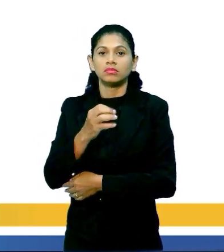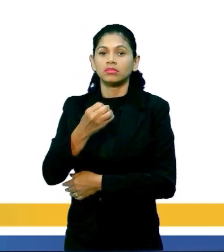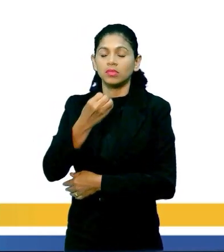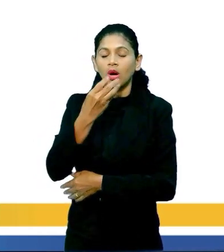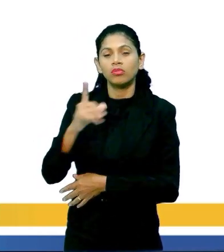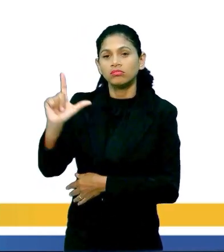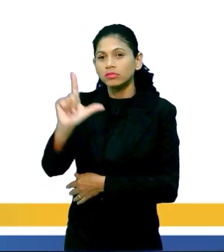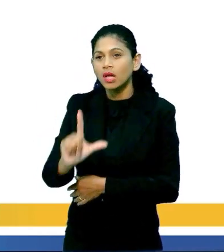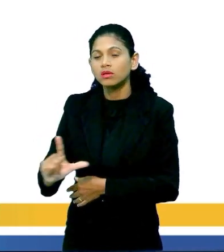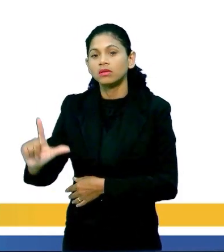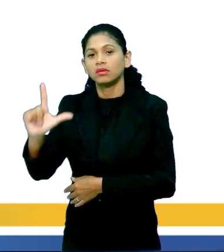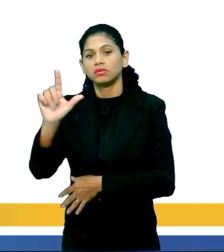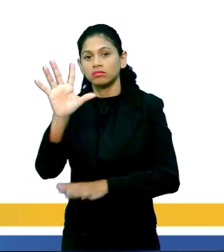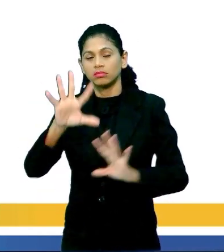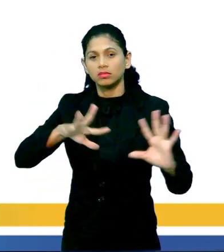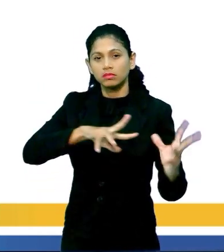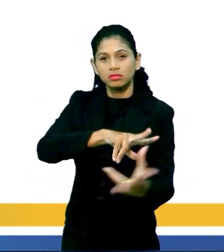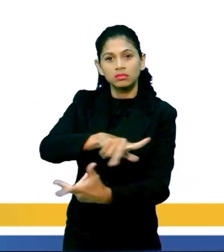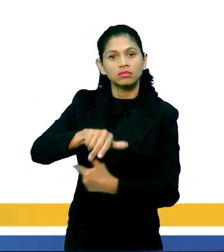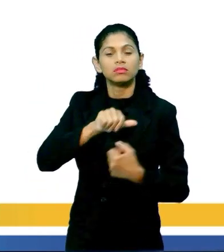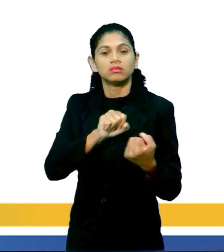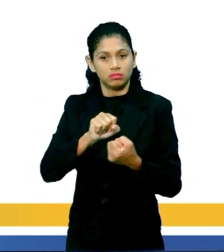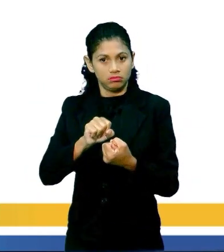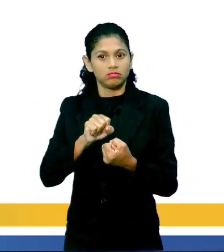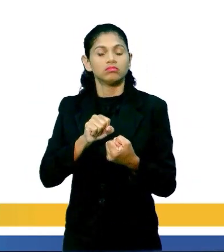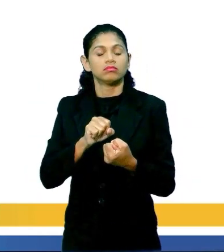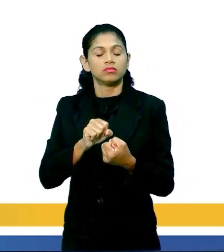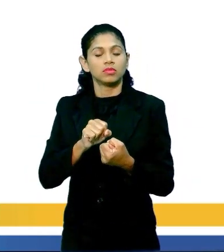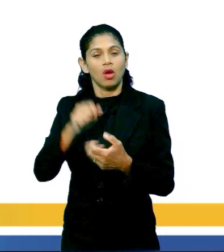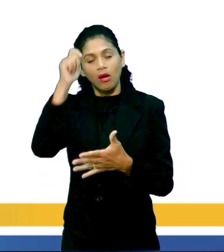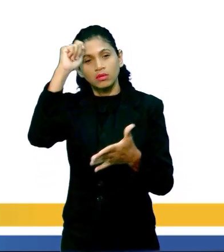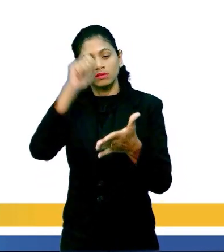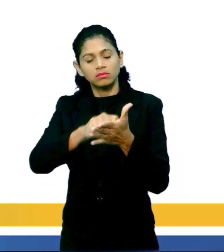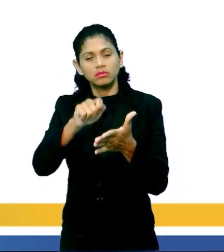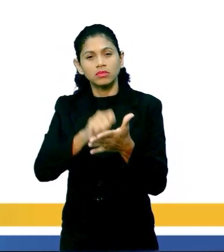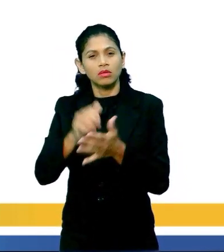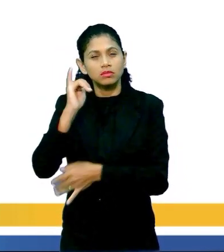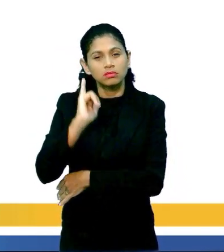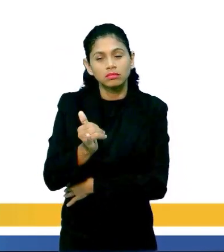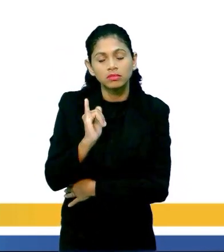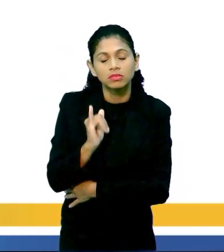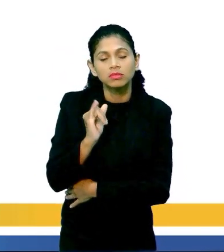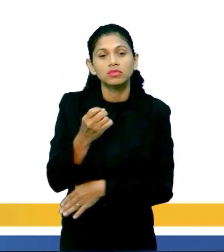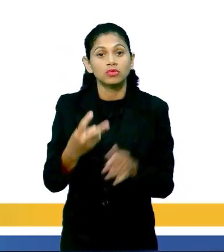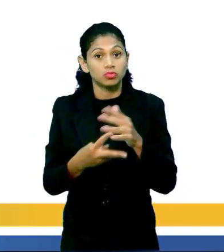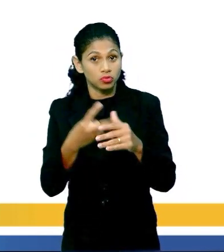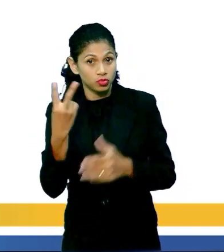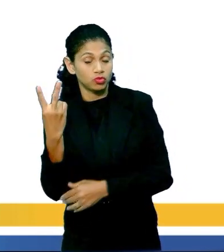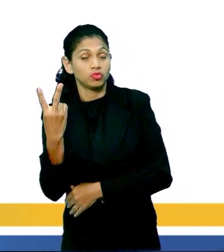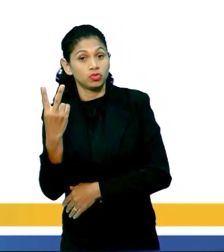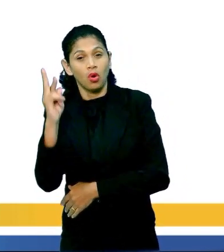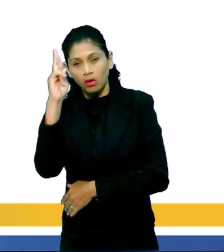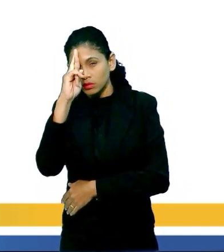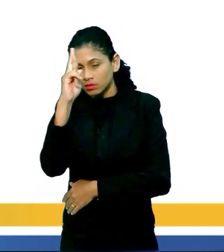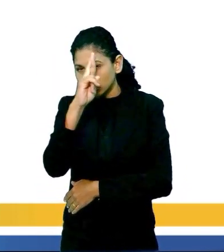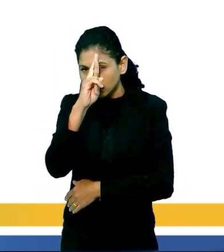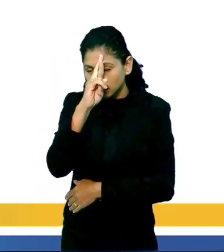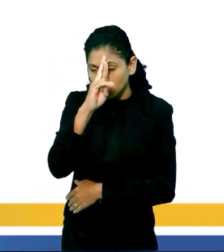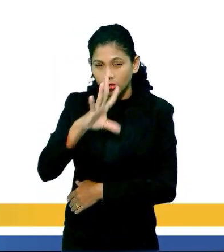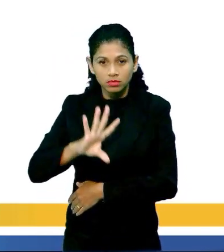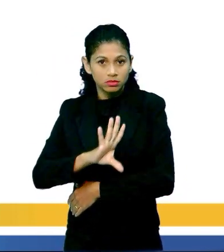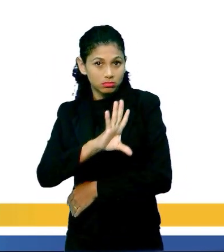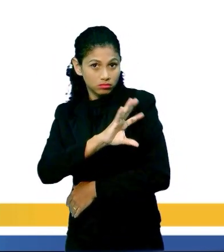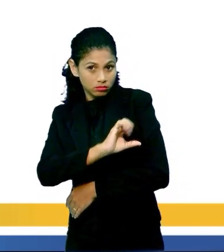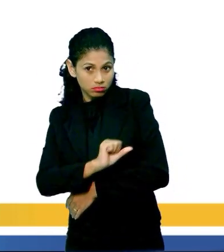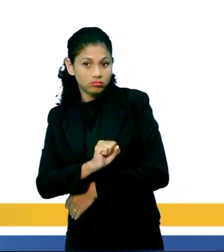mundial. No conto About Love, o autor narra duas histórias sobre amor e desencontros. No